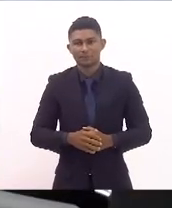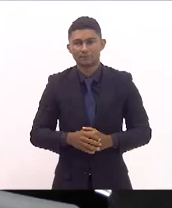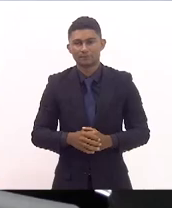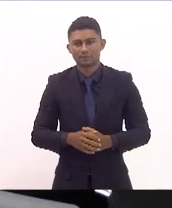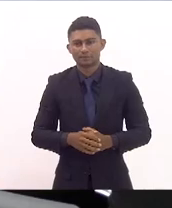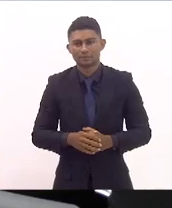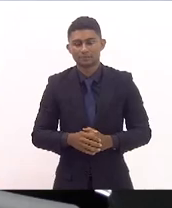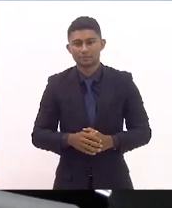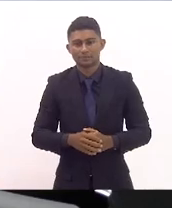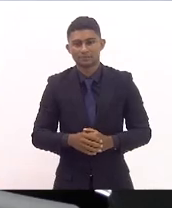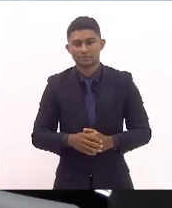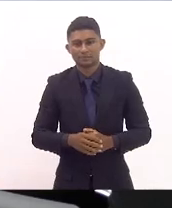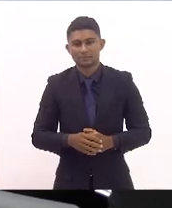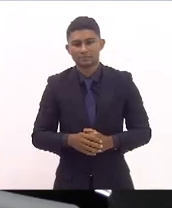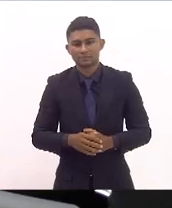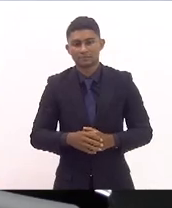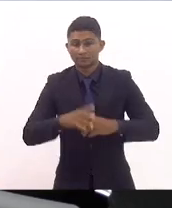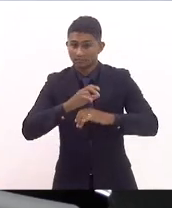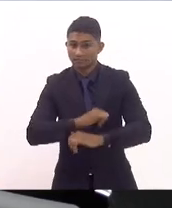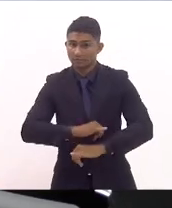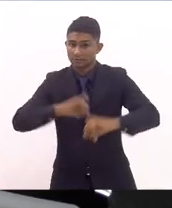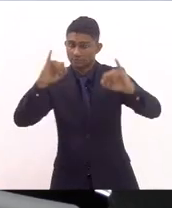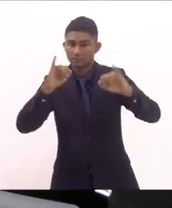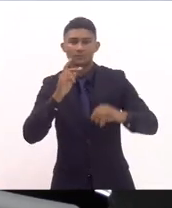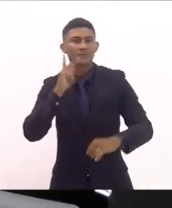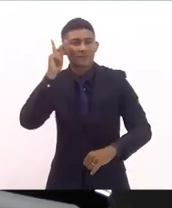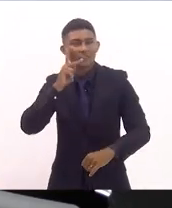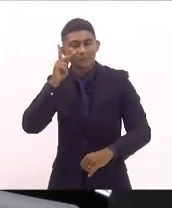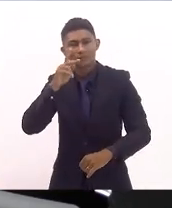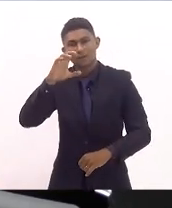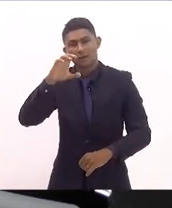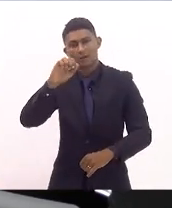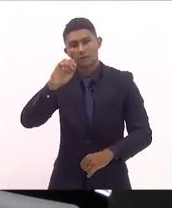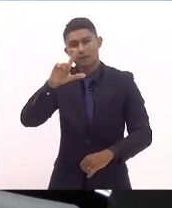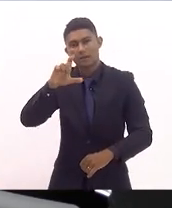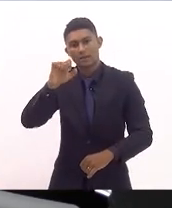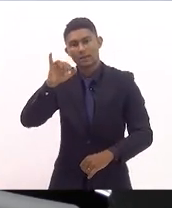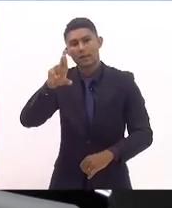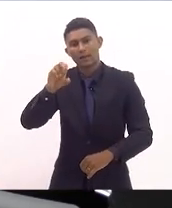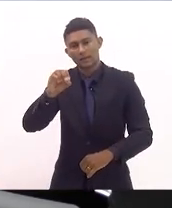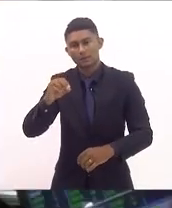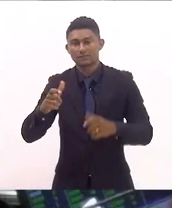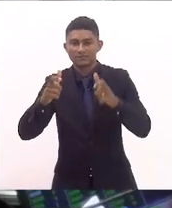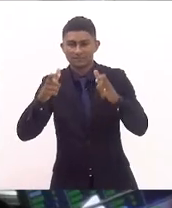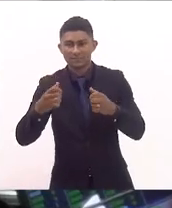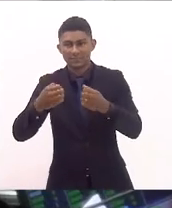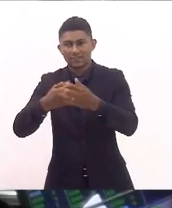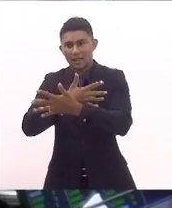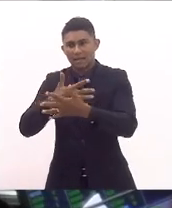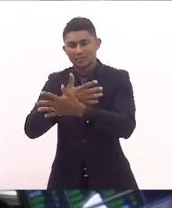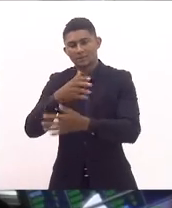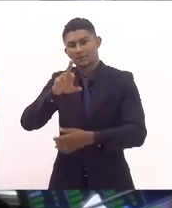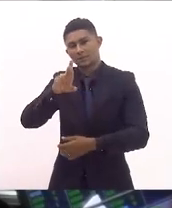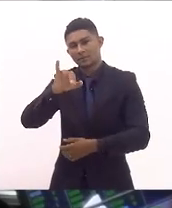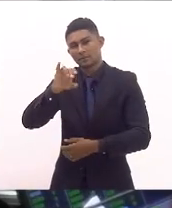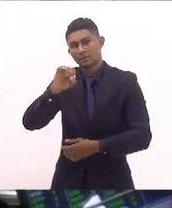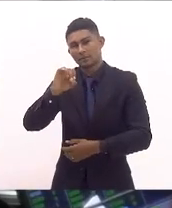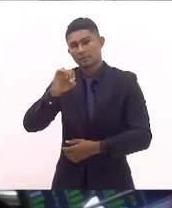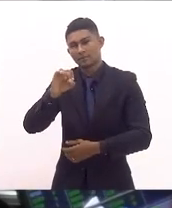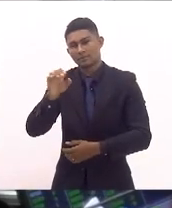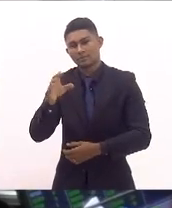e vamos criar o vereador caleiro de Rio das Flores o